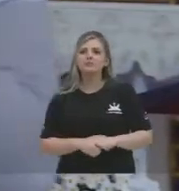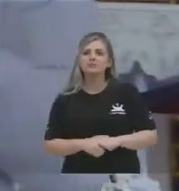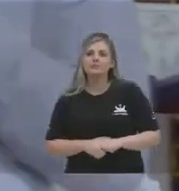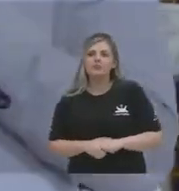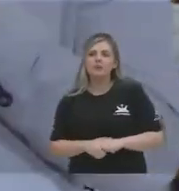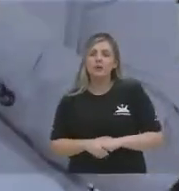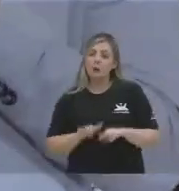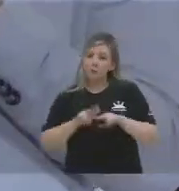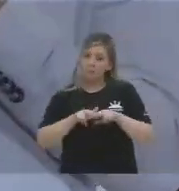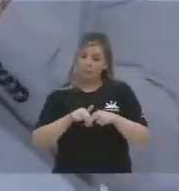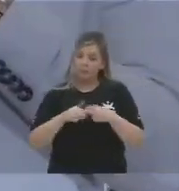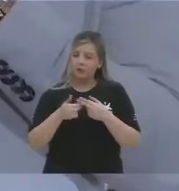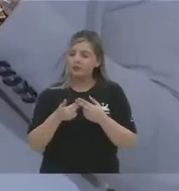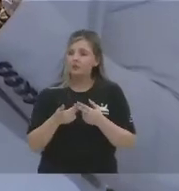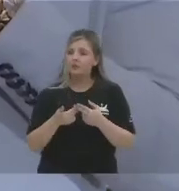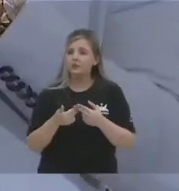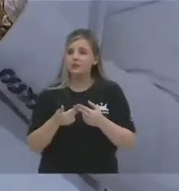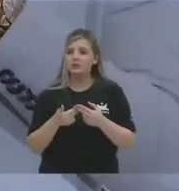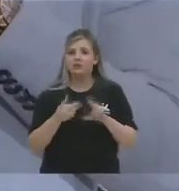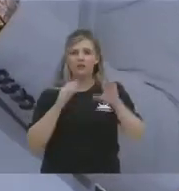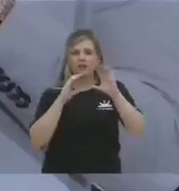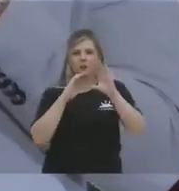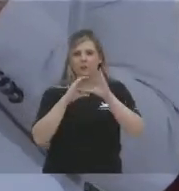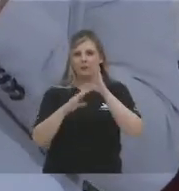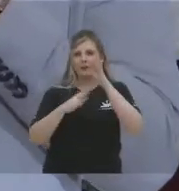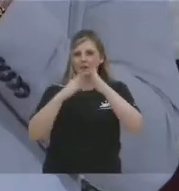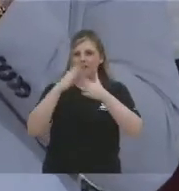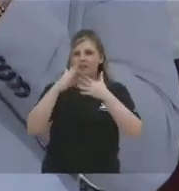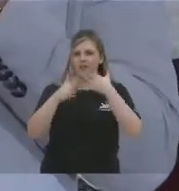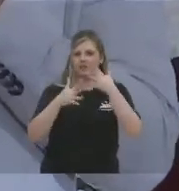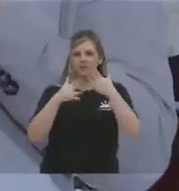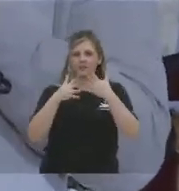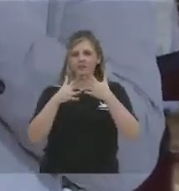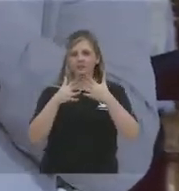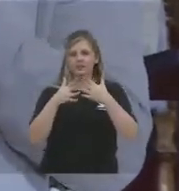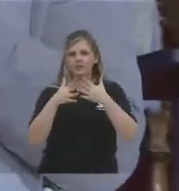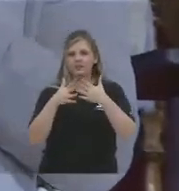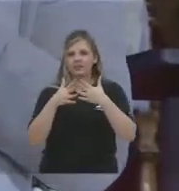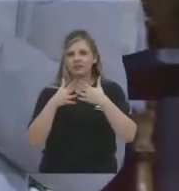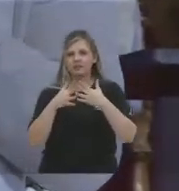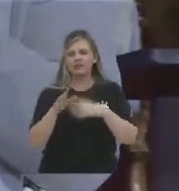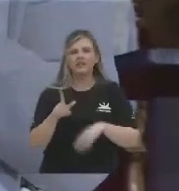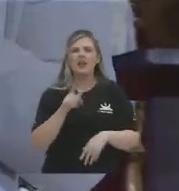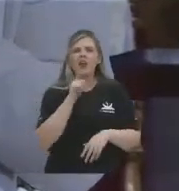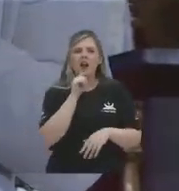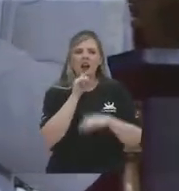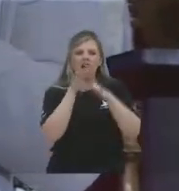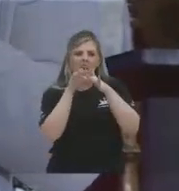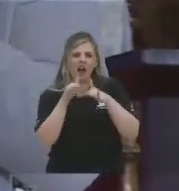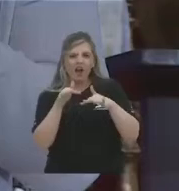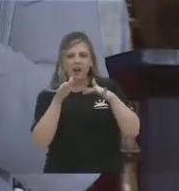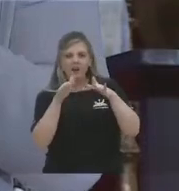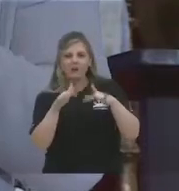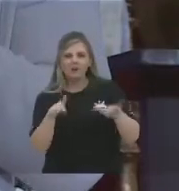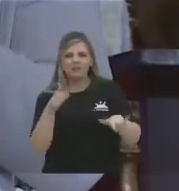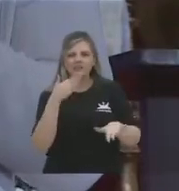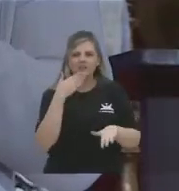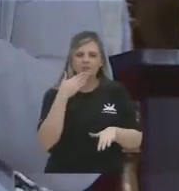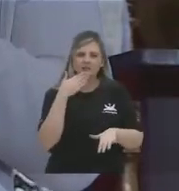Por isso, tem uma canção, tem águas bem melhor do que aqui vem daquele